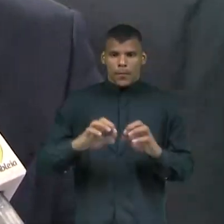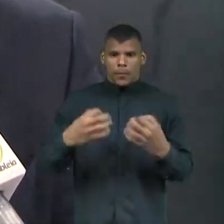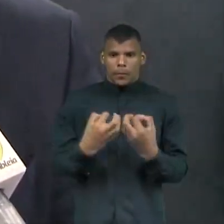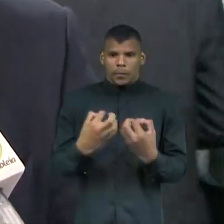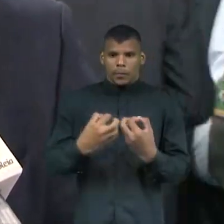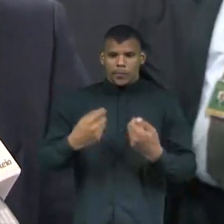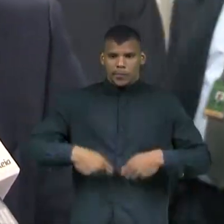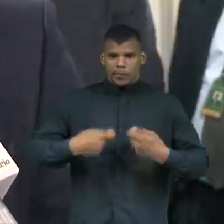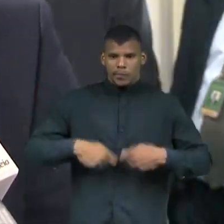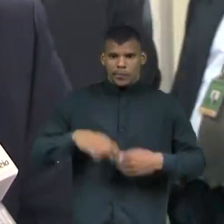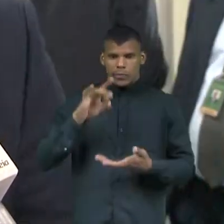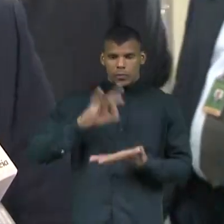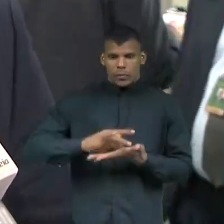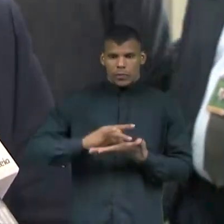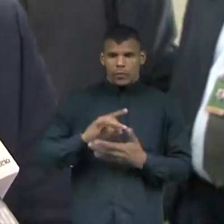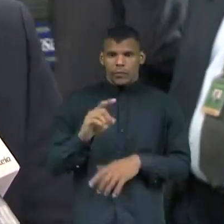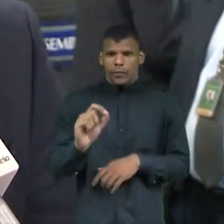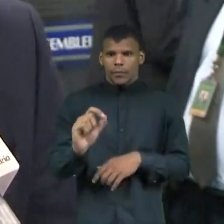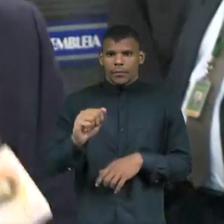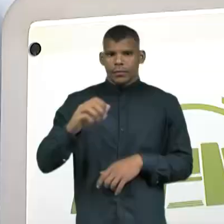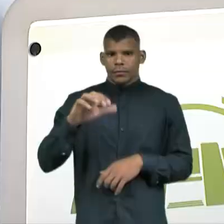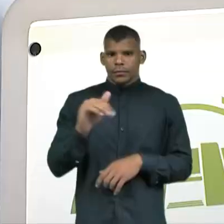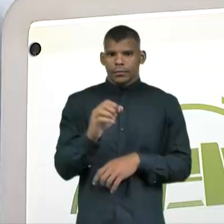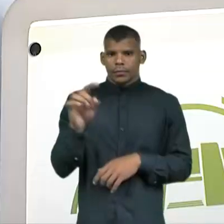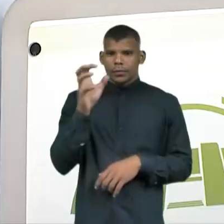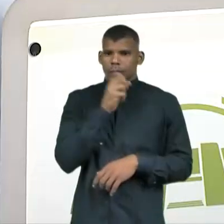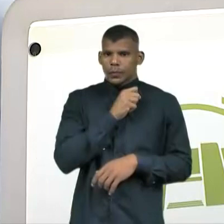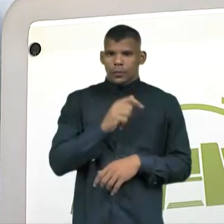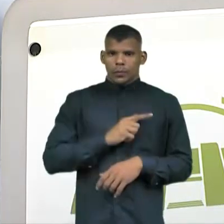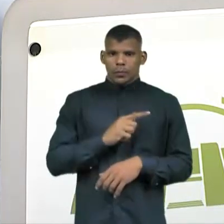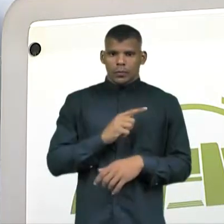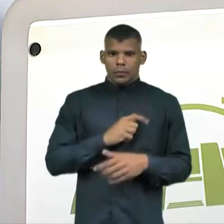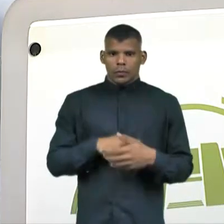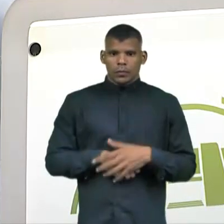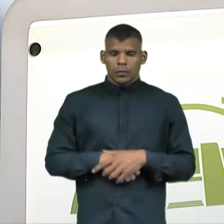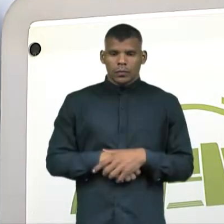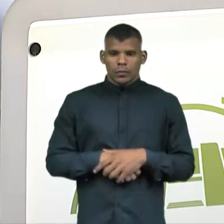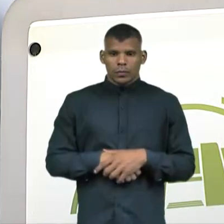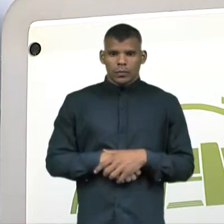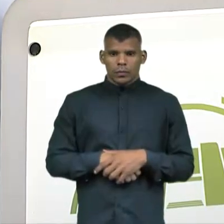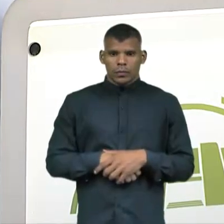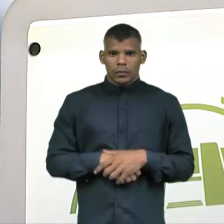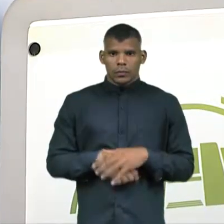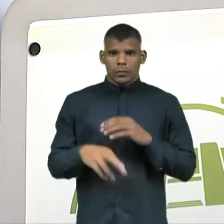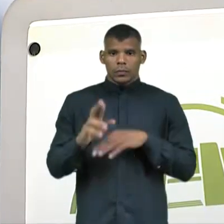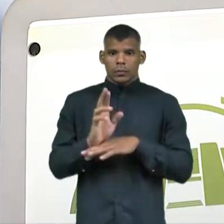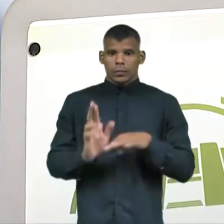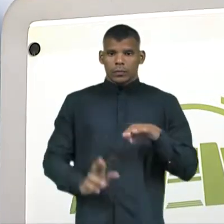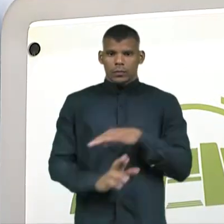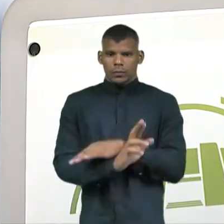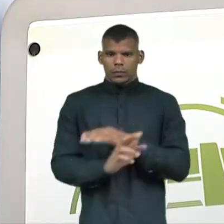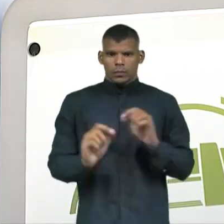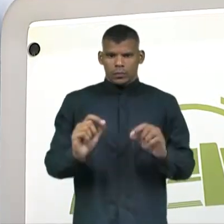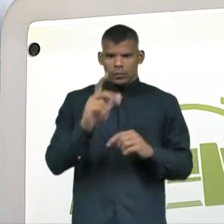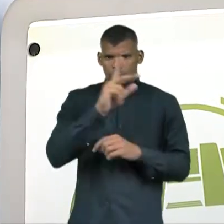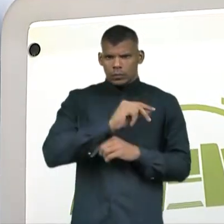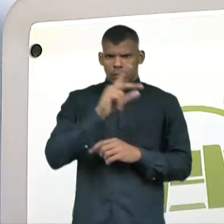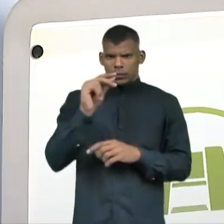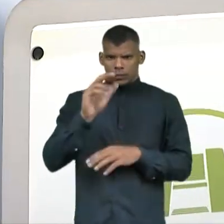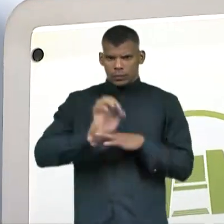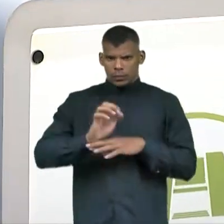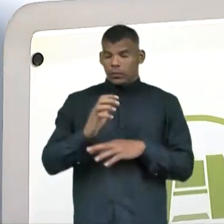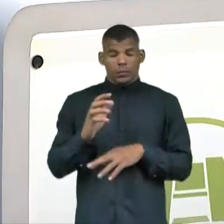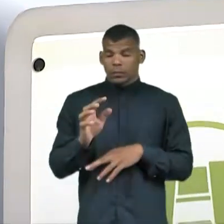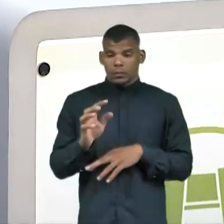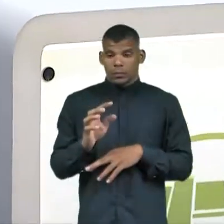que estão precisando realmente de uma ação rápida. Representantes dos professores do Estado foram recebidos